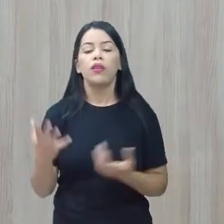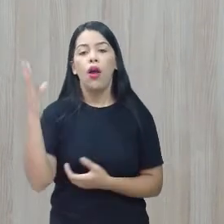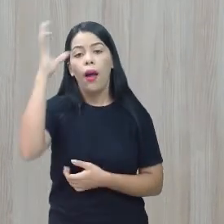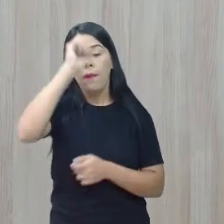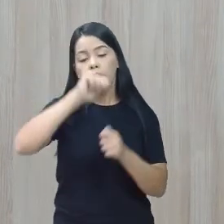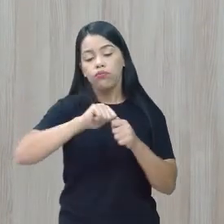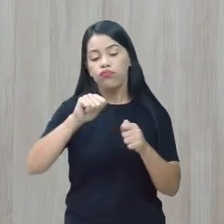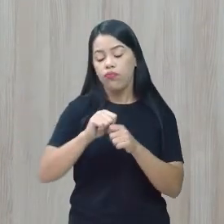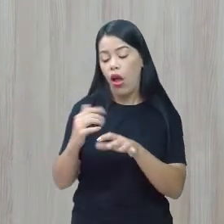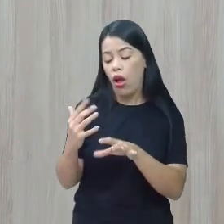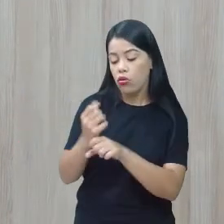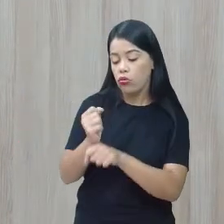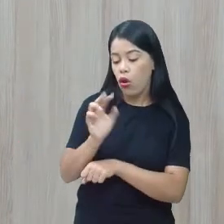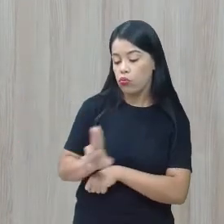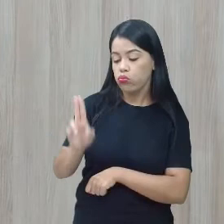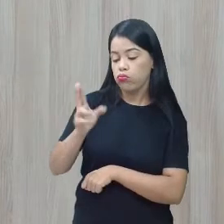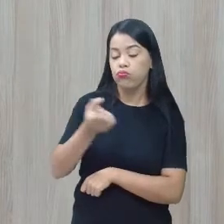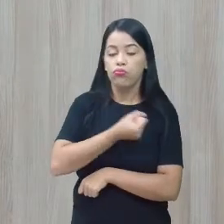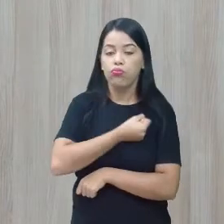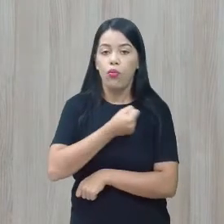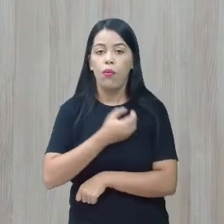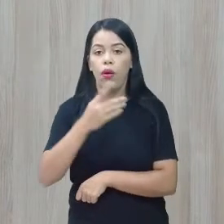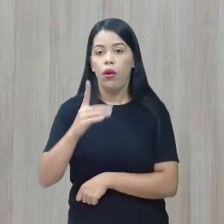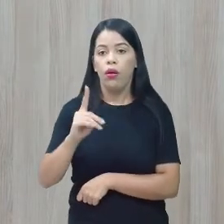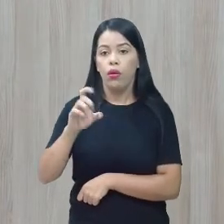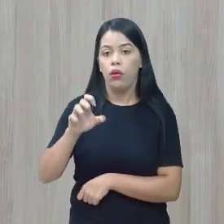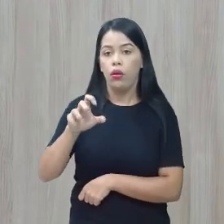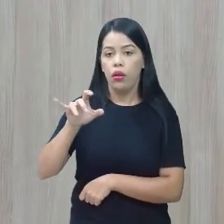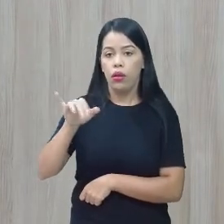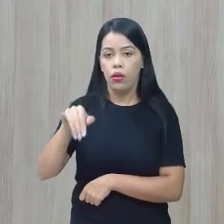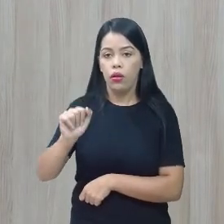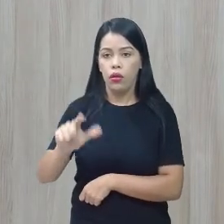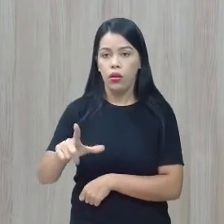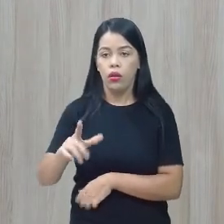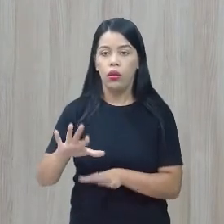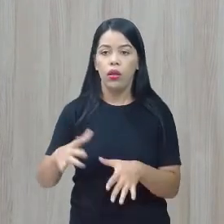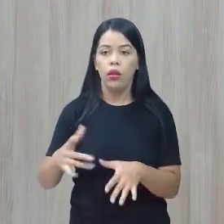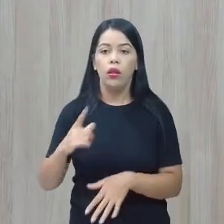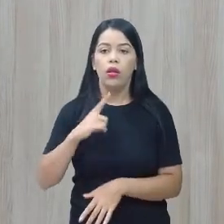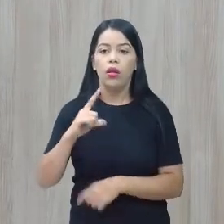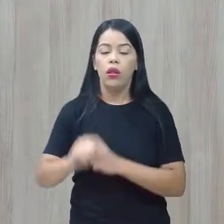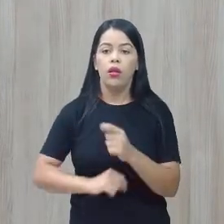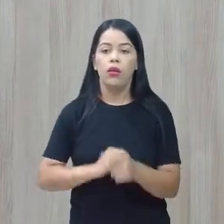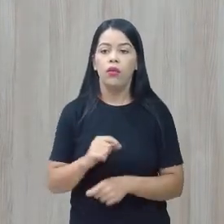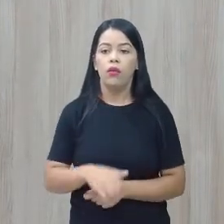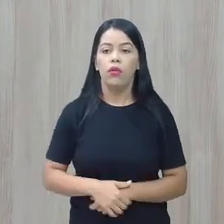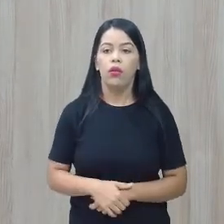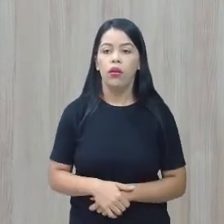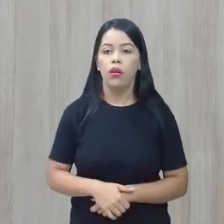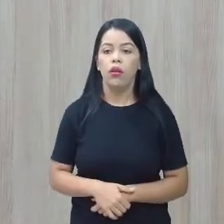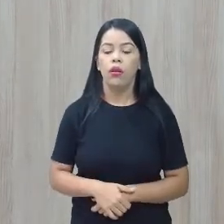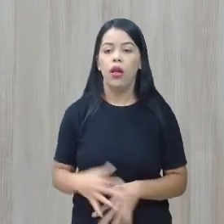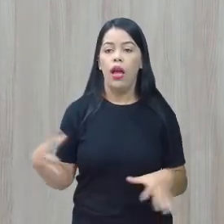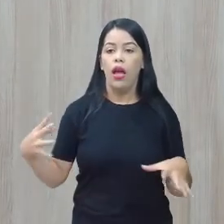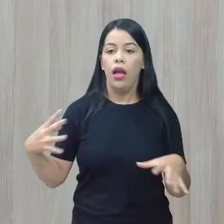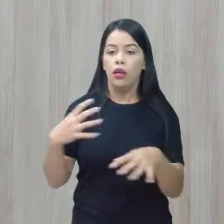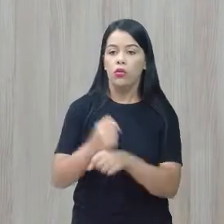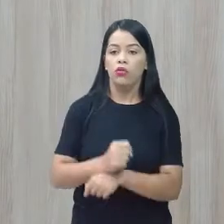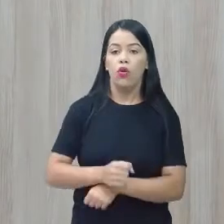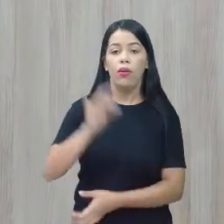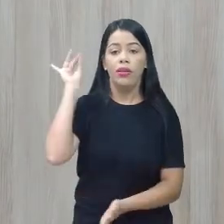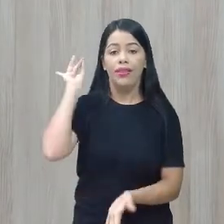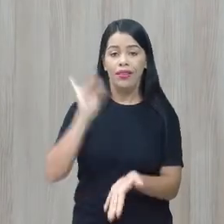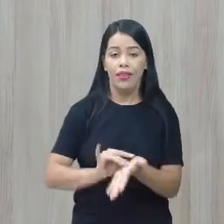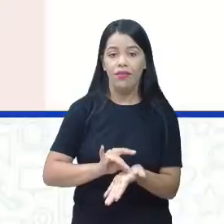a soma com números decimais, tá, Libia? A gente teve, de novo, aqui a soma